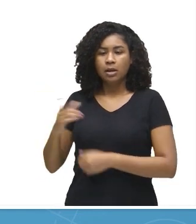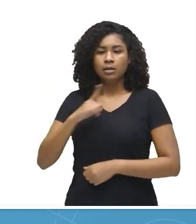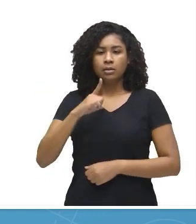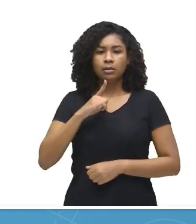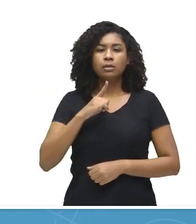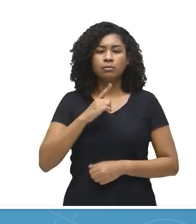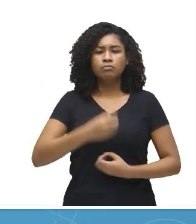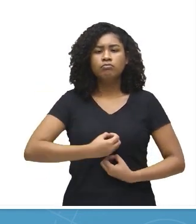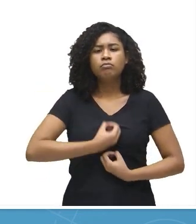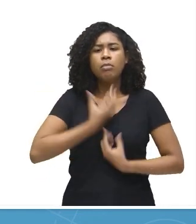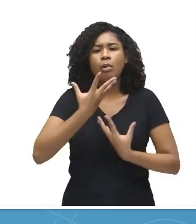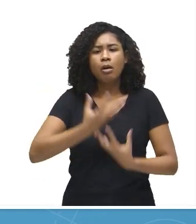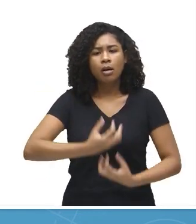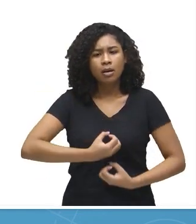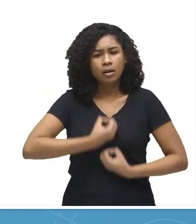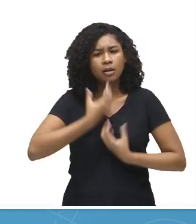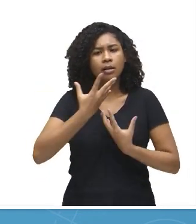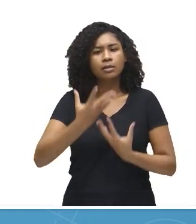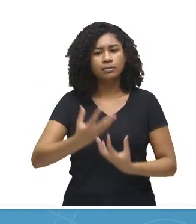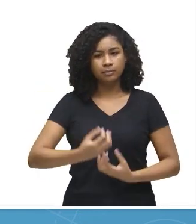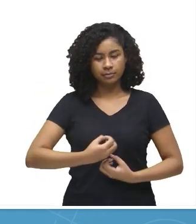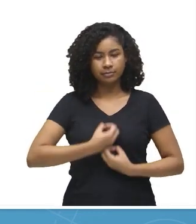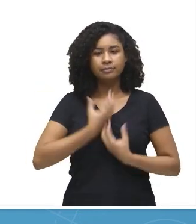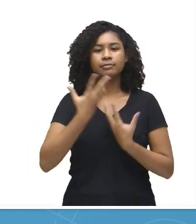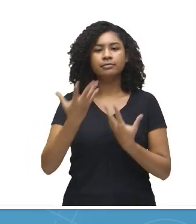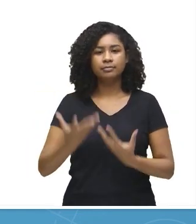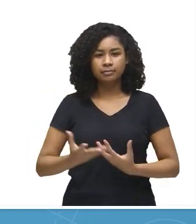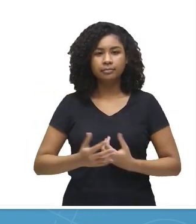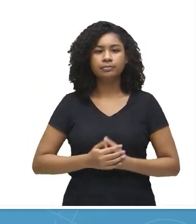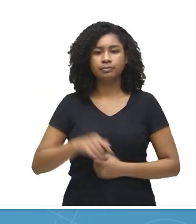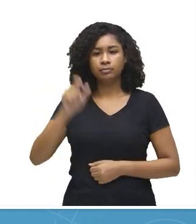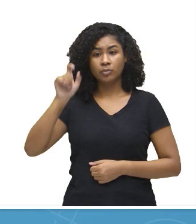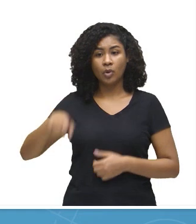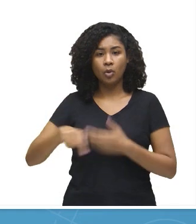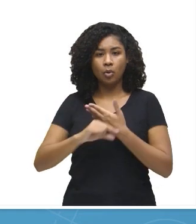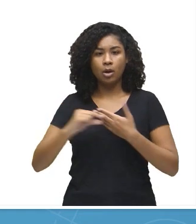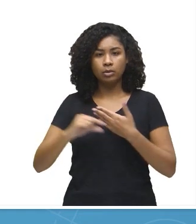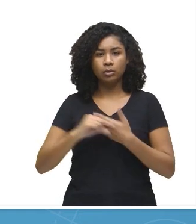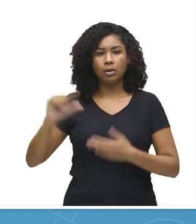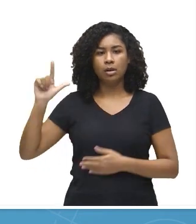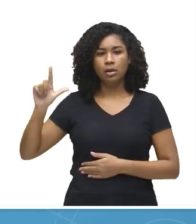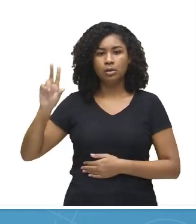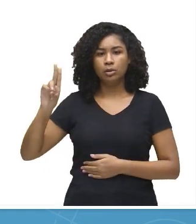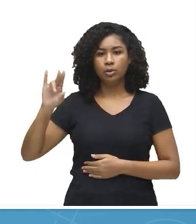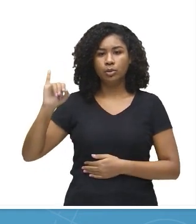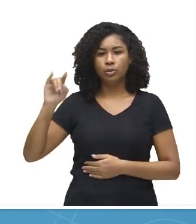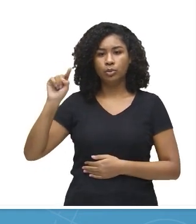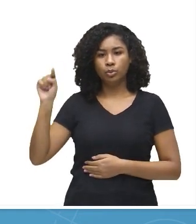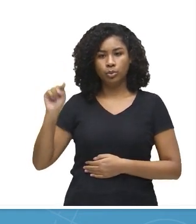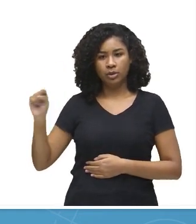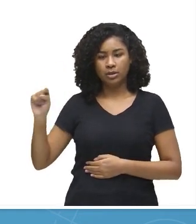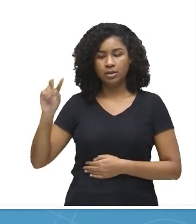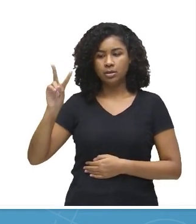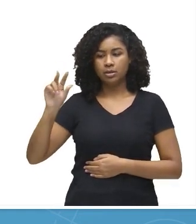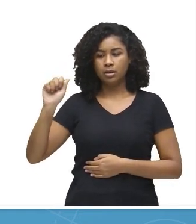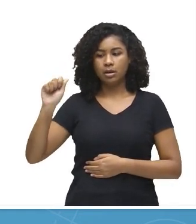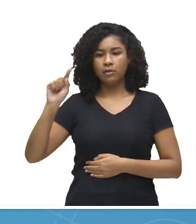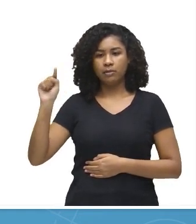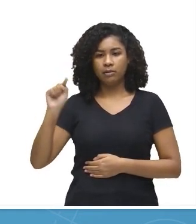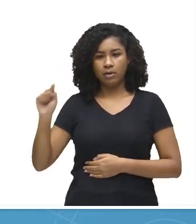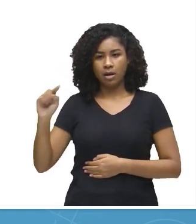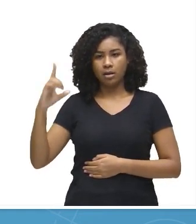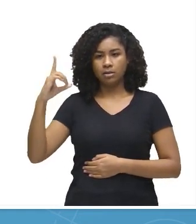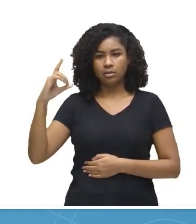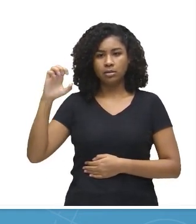um poema, tá? Que é de Luís Vaz de Camões. Essa questão aqui, esse texto, esse